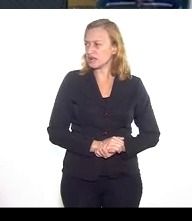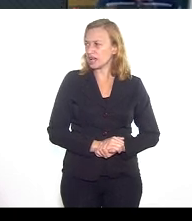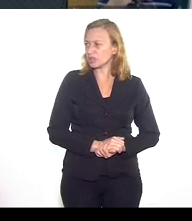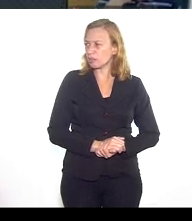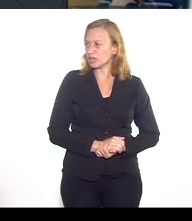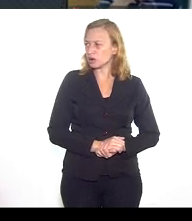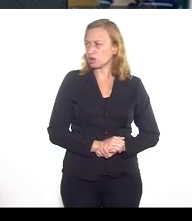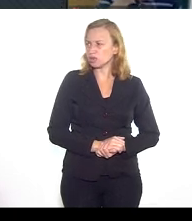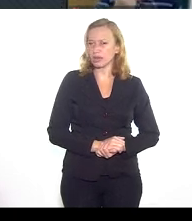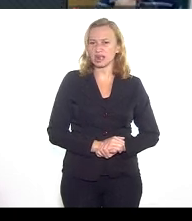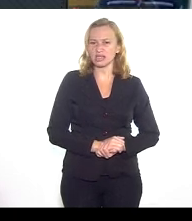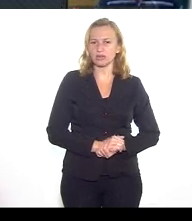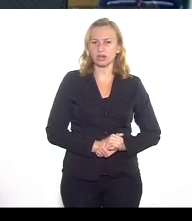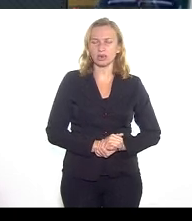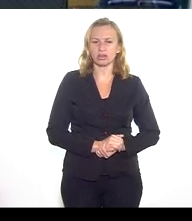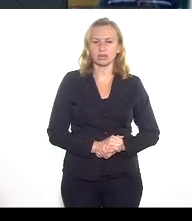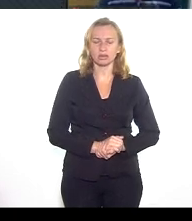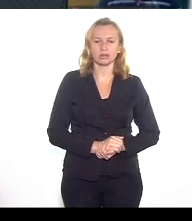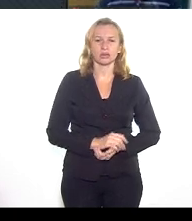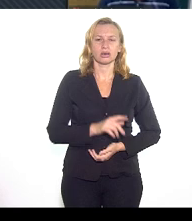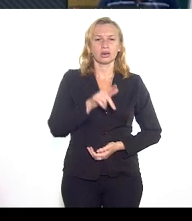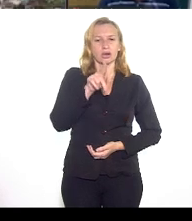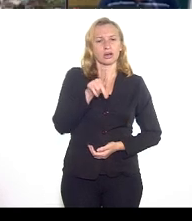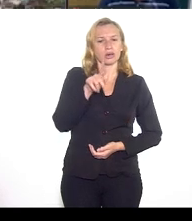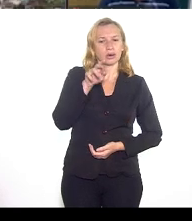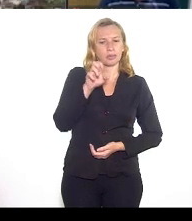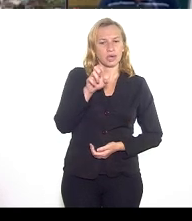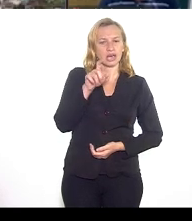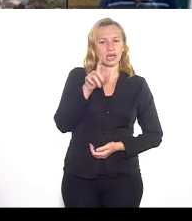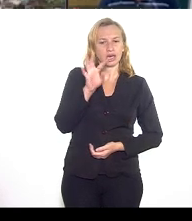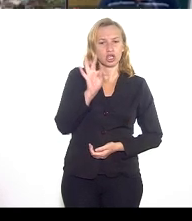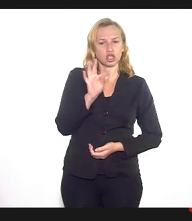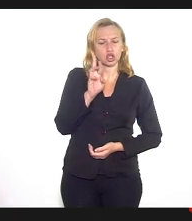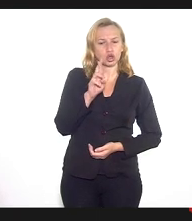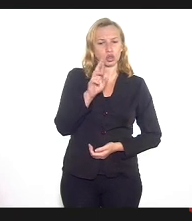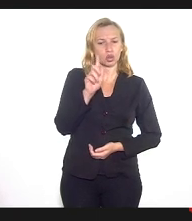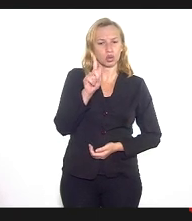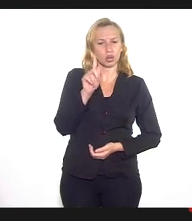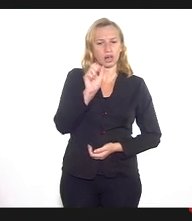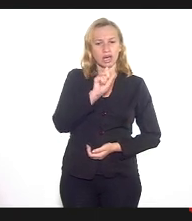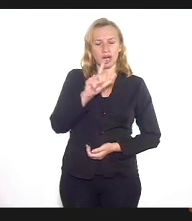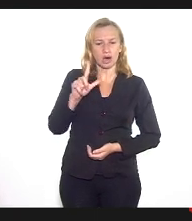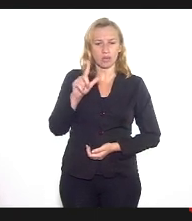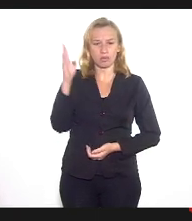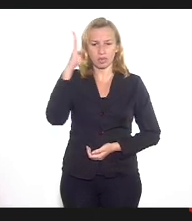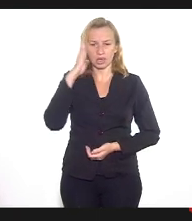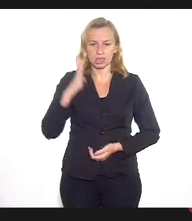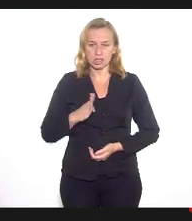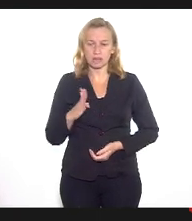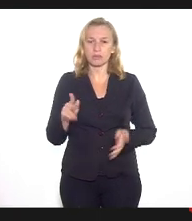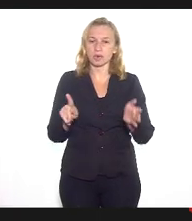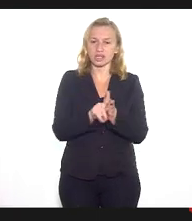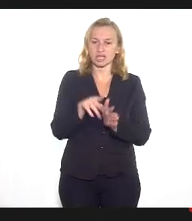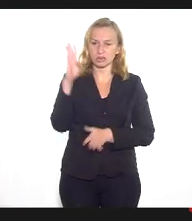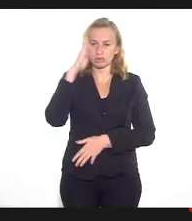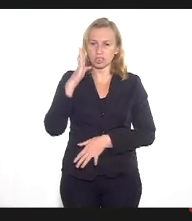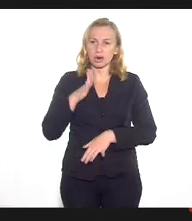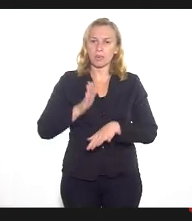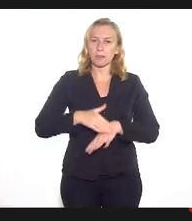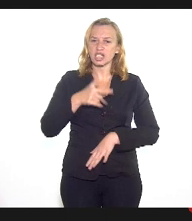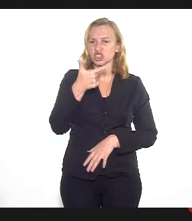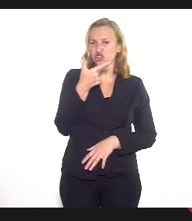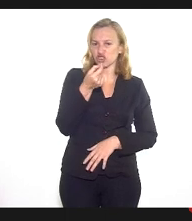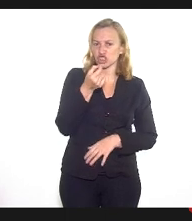Perfeito. A Petrobras Brasil é uma empresa brasileira, já com pouco mais de